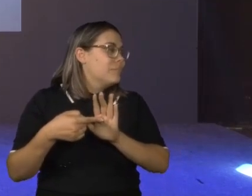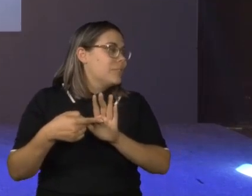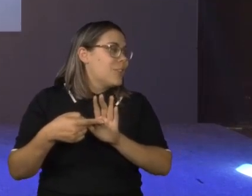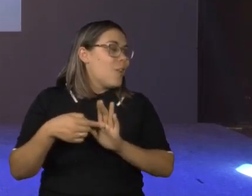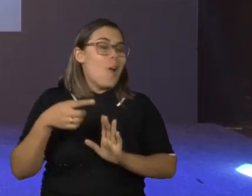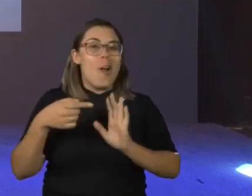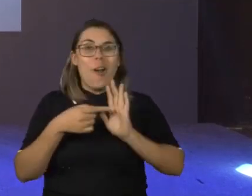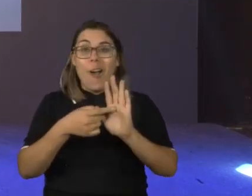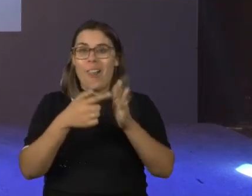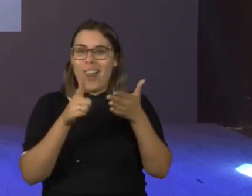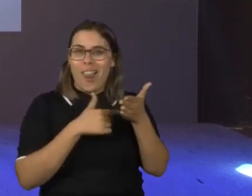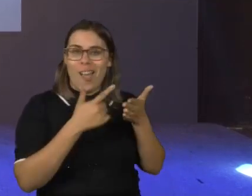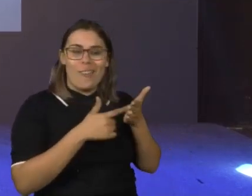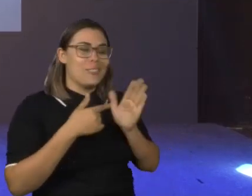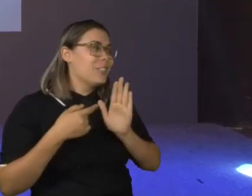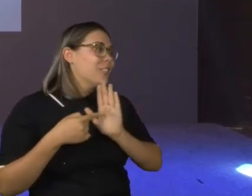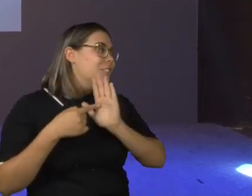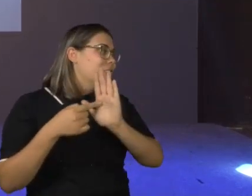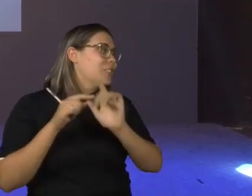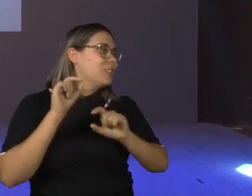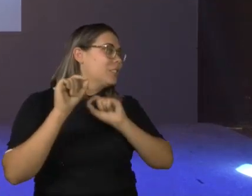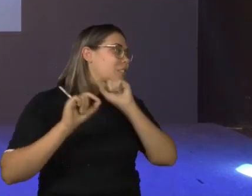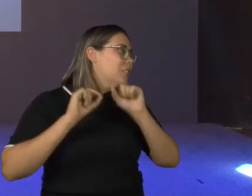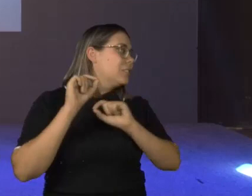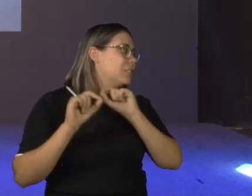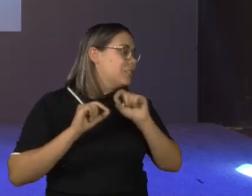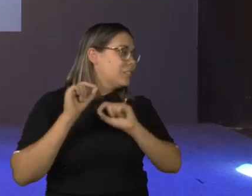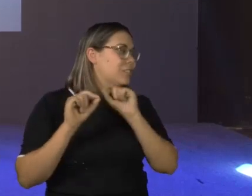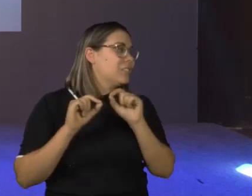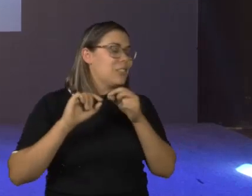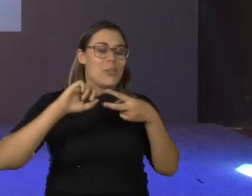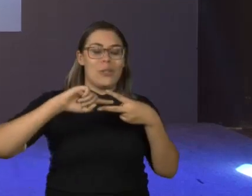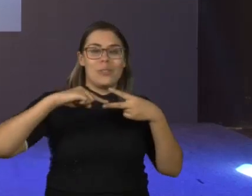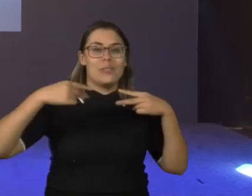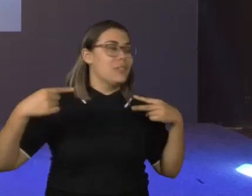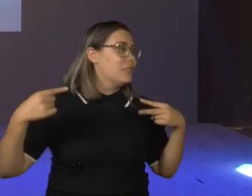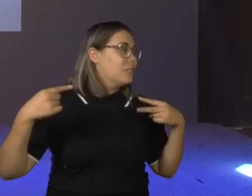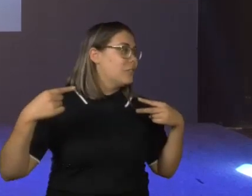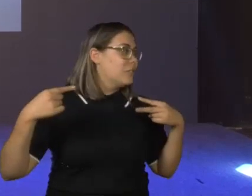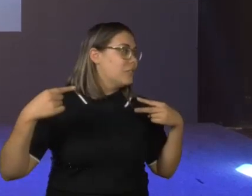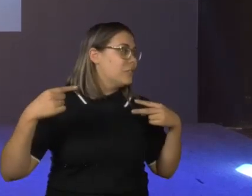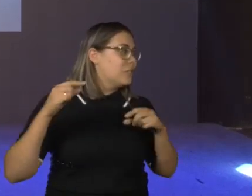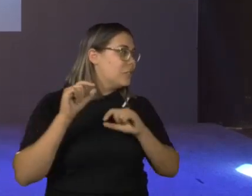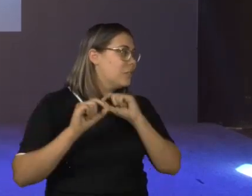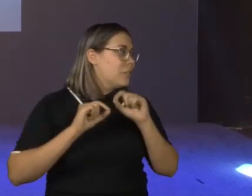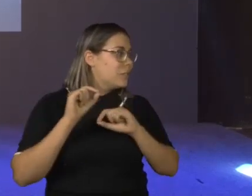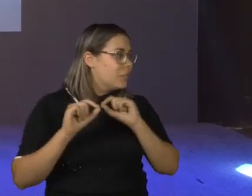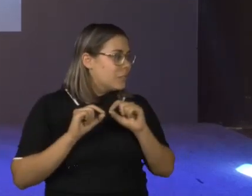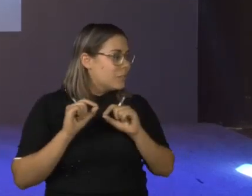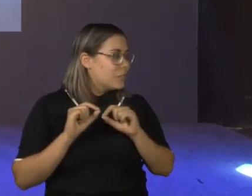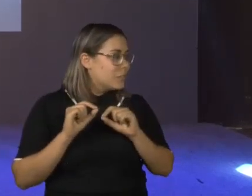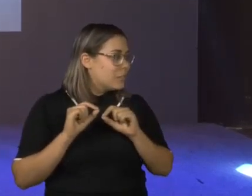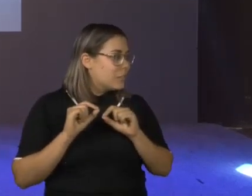Olha ali o livro que ele está segurando. Que livro é esse, Mari? É Cromossomo 21. Não, aquele livro ali, acho que não é o